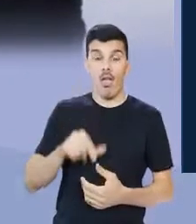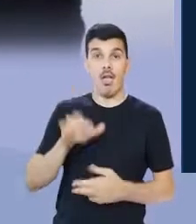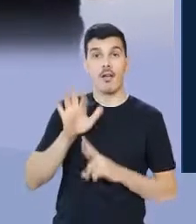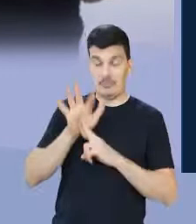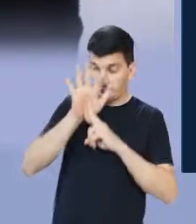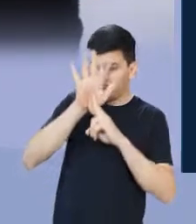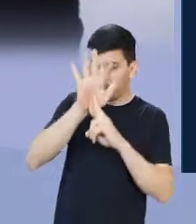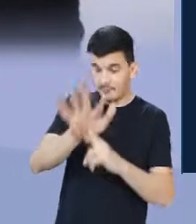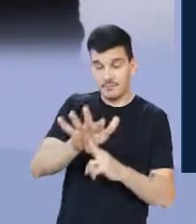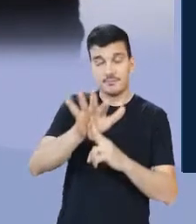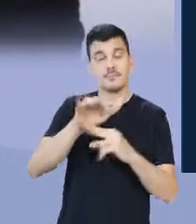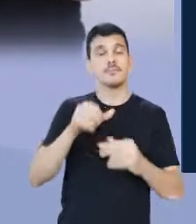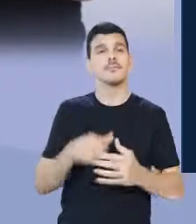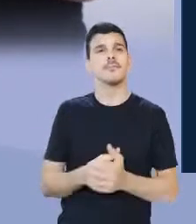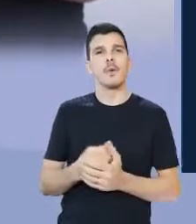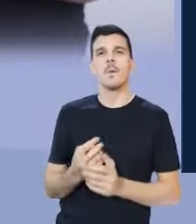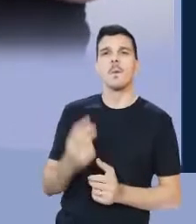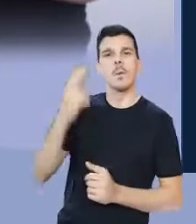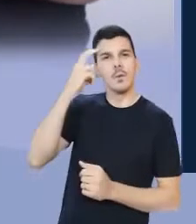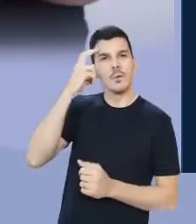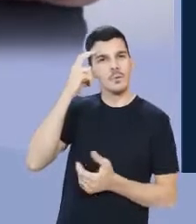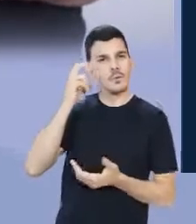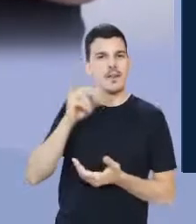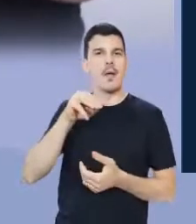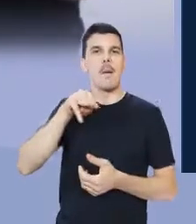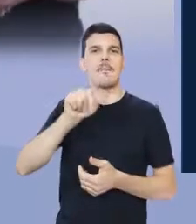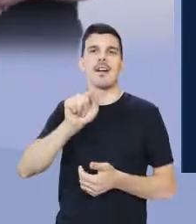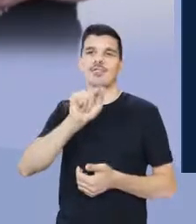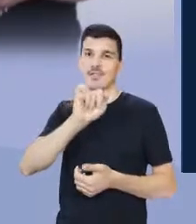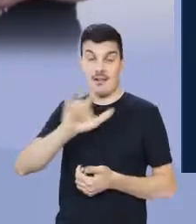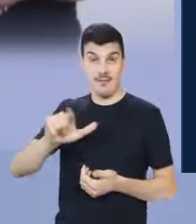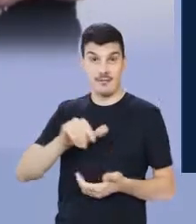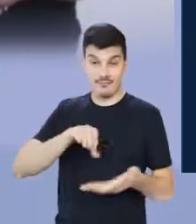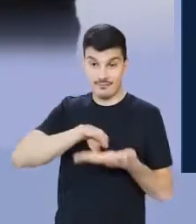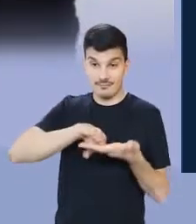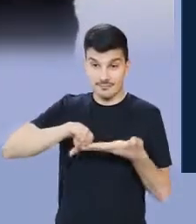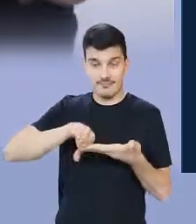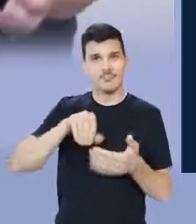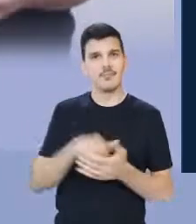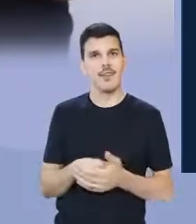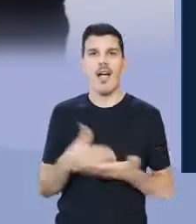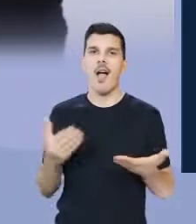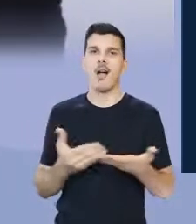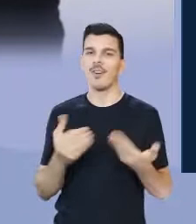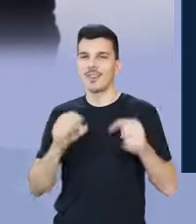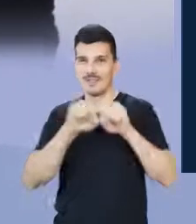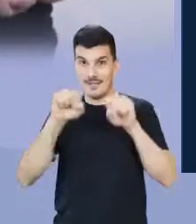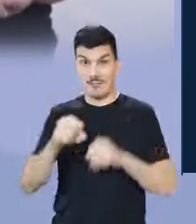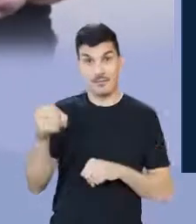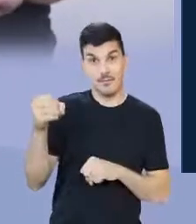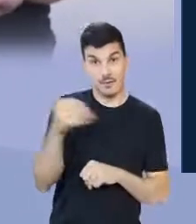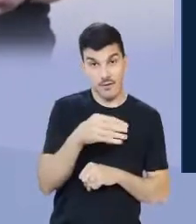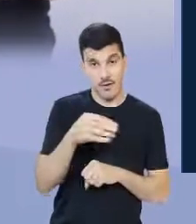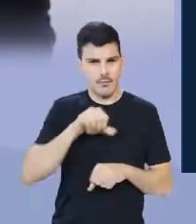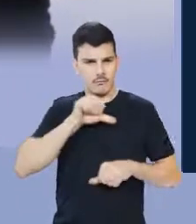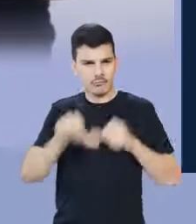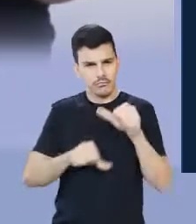é um representante da cultura marginal. A partir então desse sistema